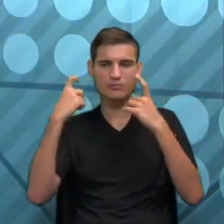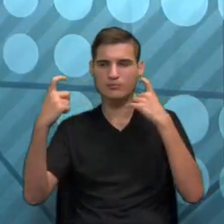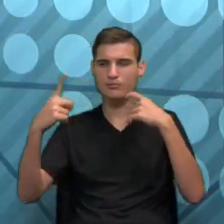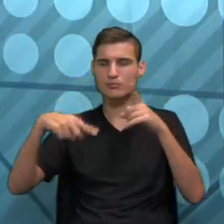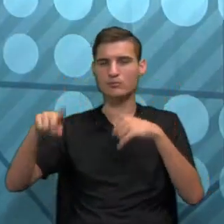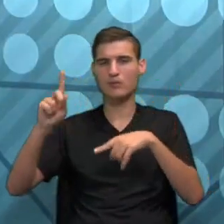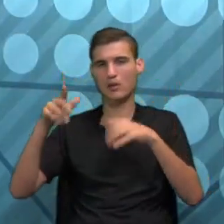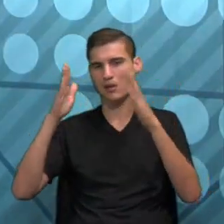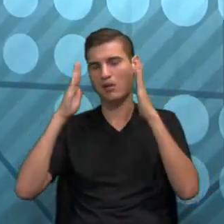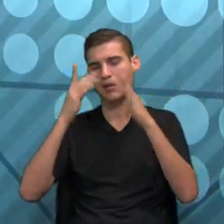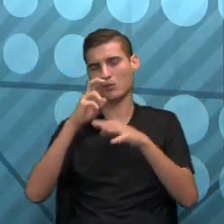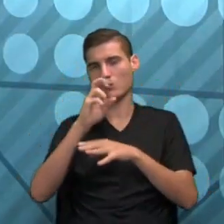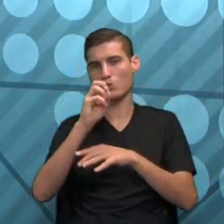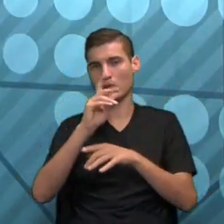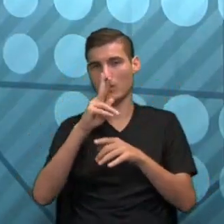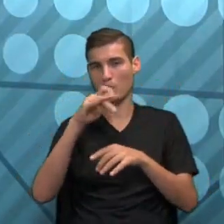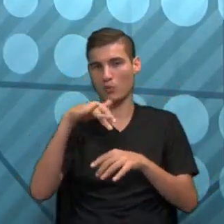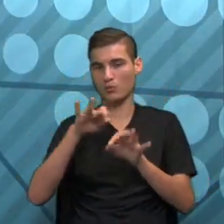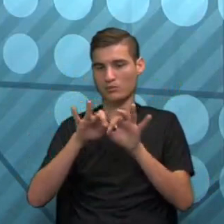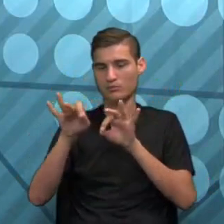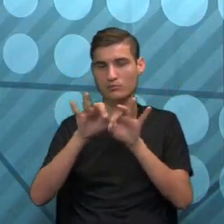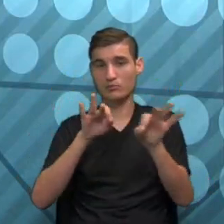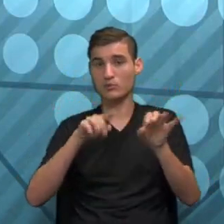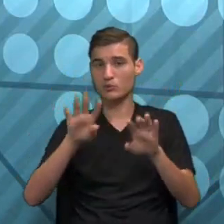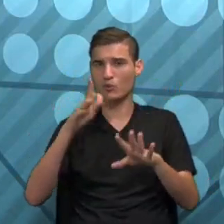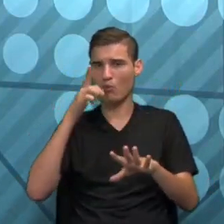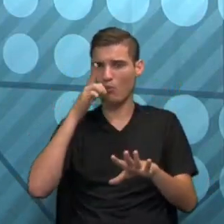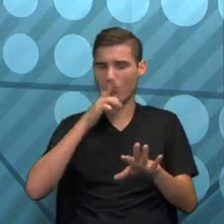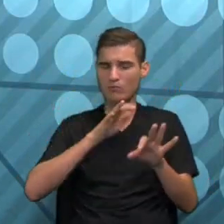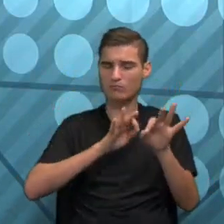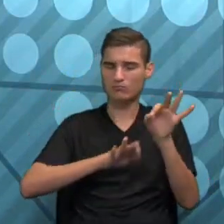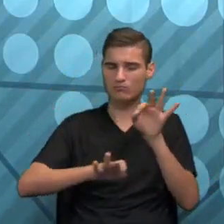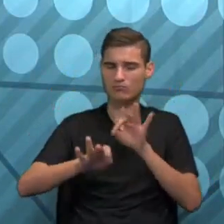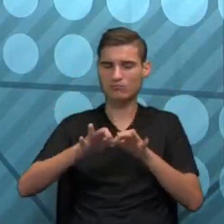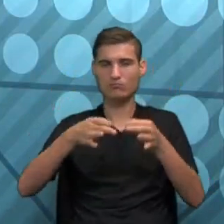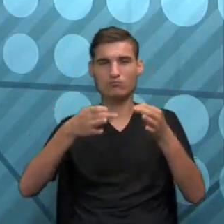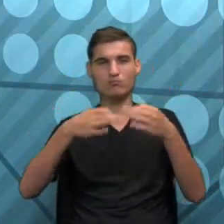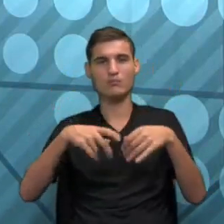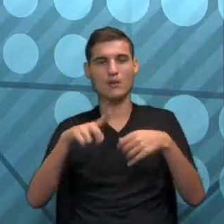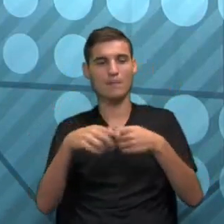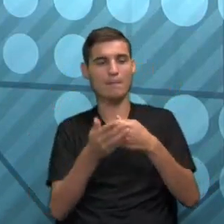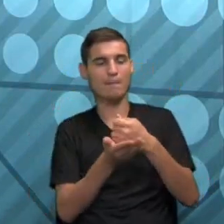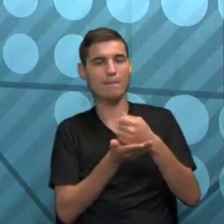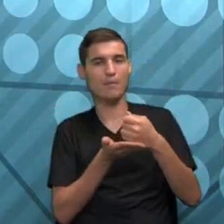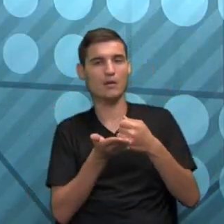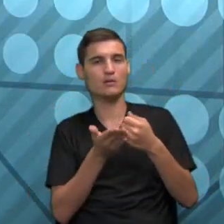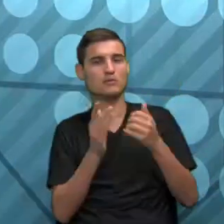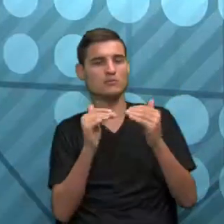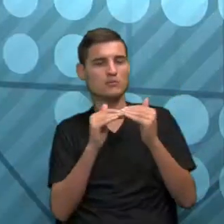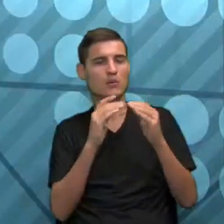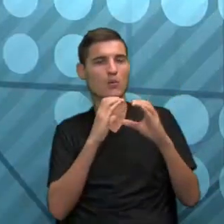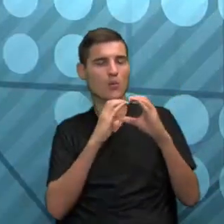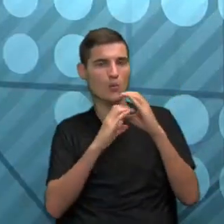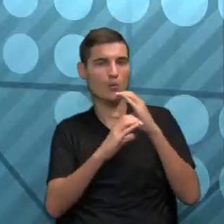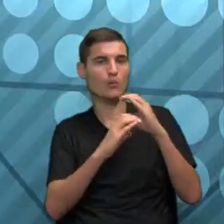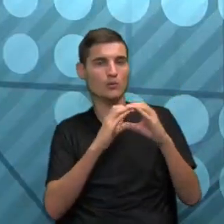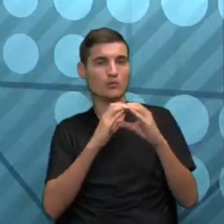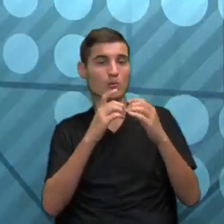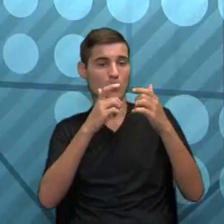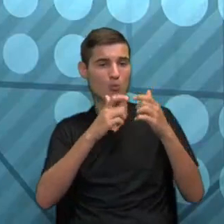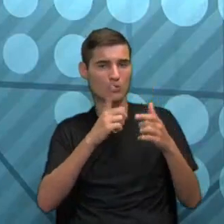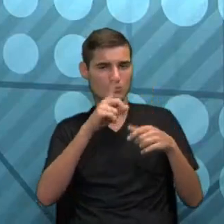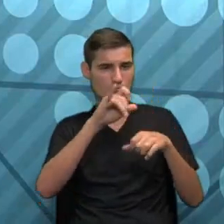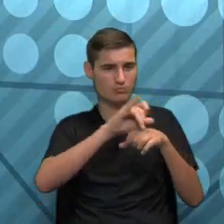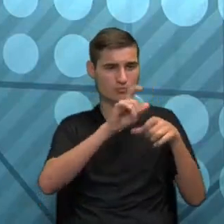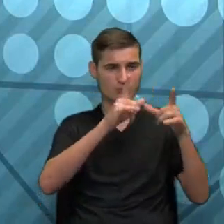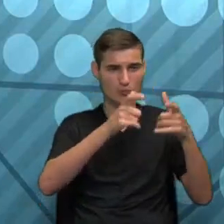espalhados num raio de 50 km. E é assim que você conseguiu projetar, então, a base de um sistema de comunicação entre uma